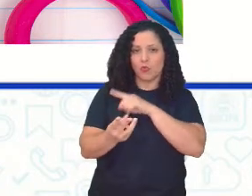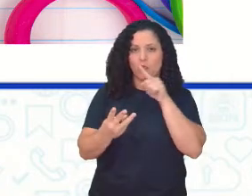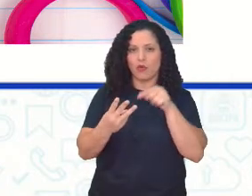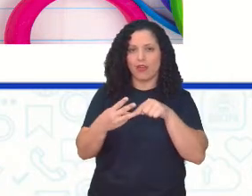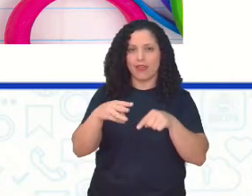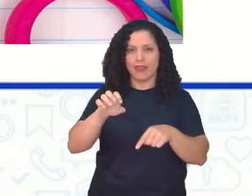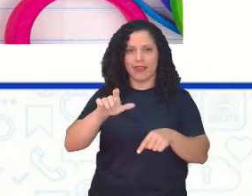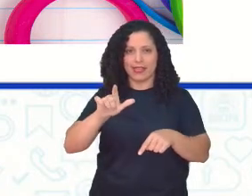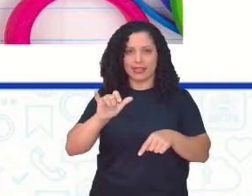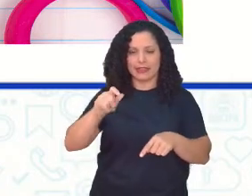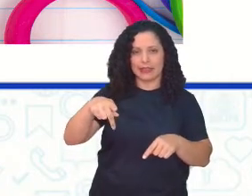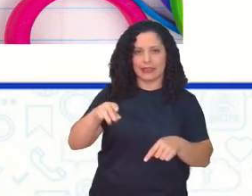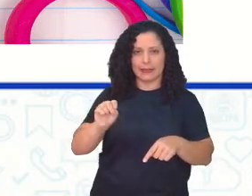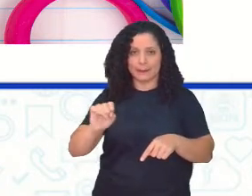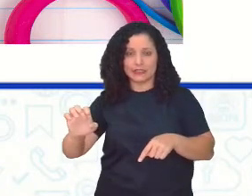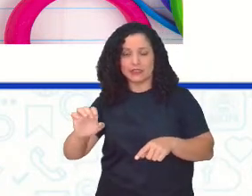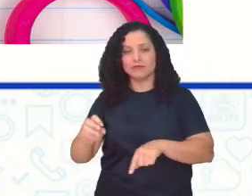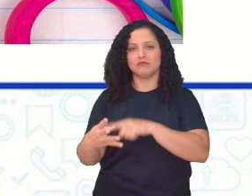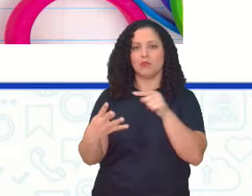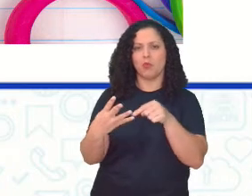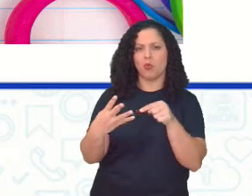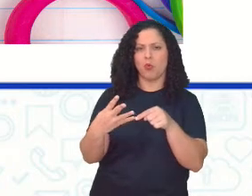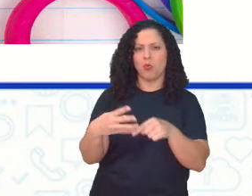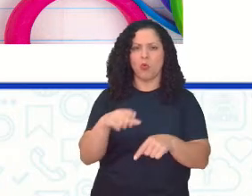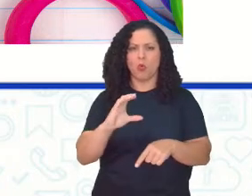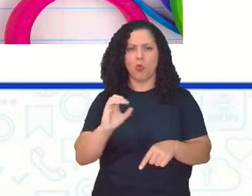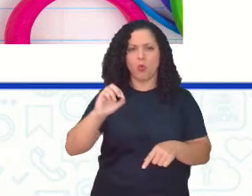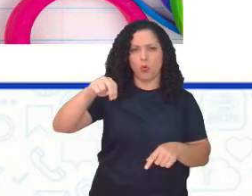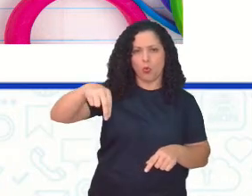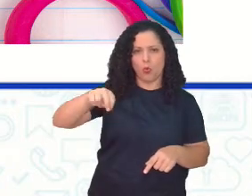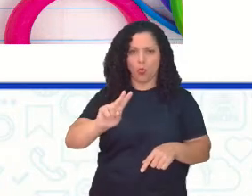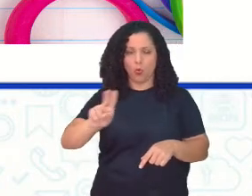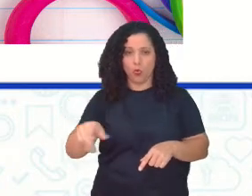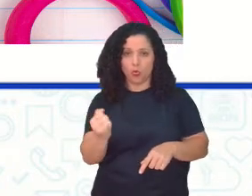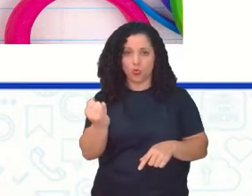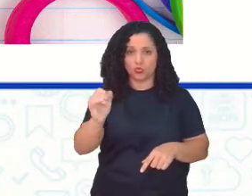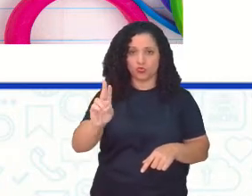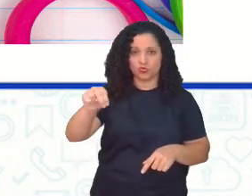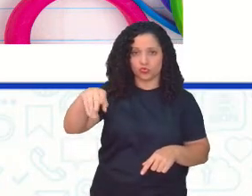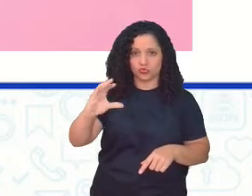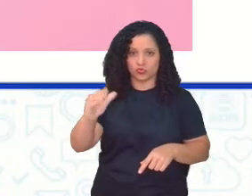elipse, por conjunção e pelo léxico.